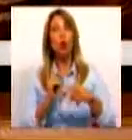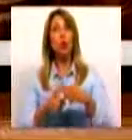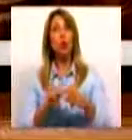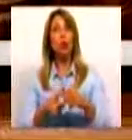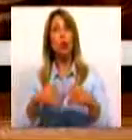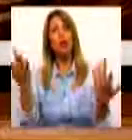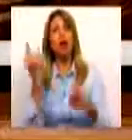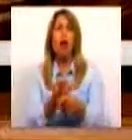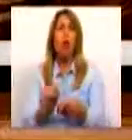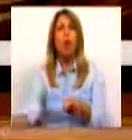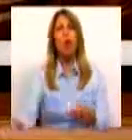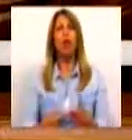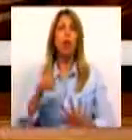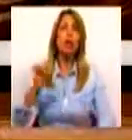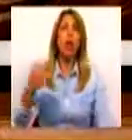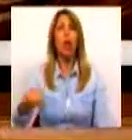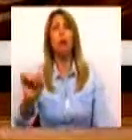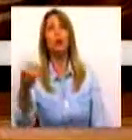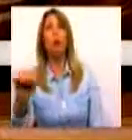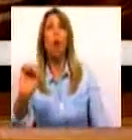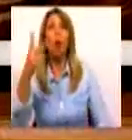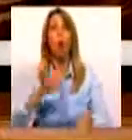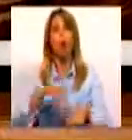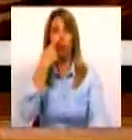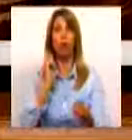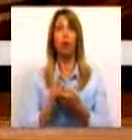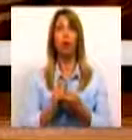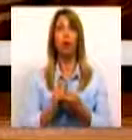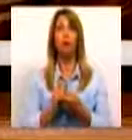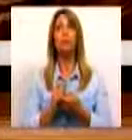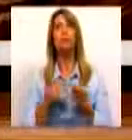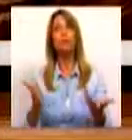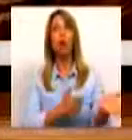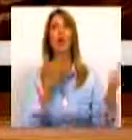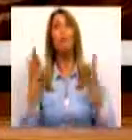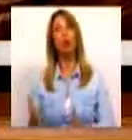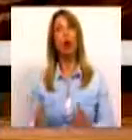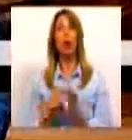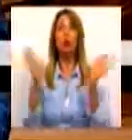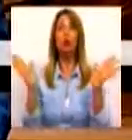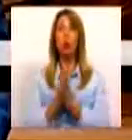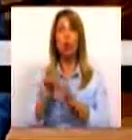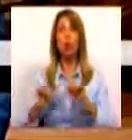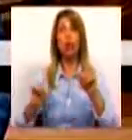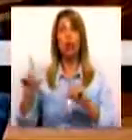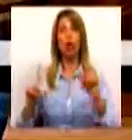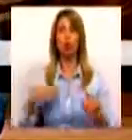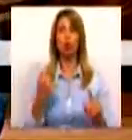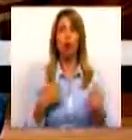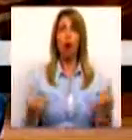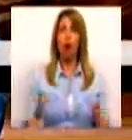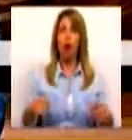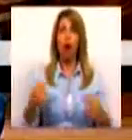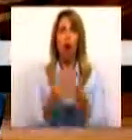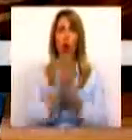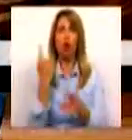casual, intermitente e fugaz. Por outro lado, todos os indicadores de que dispomos, todos sem